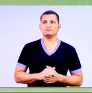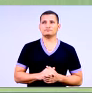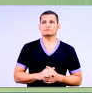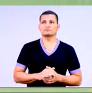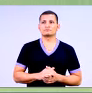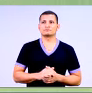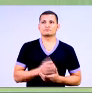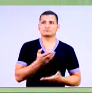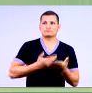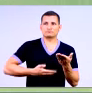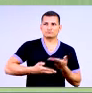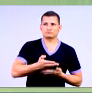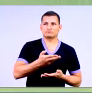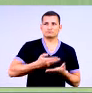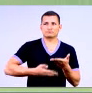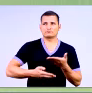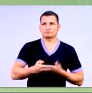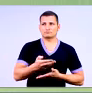relação à